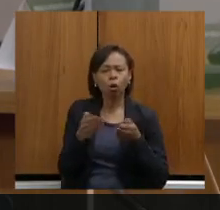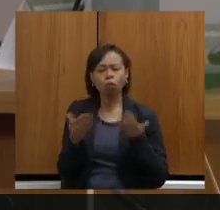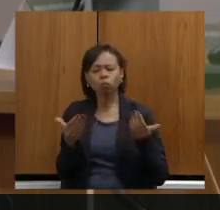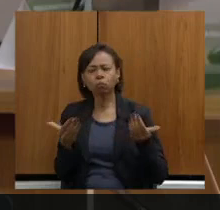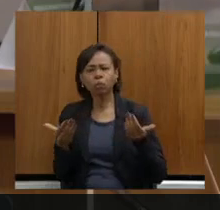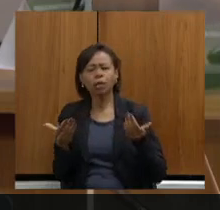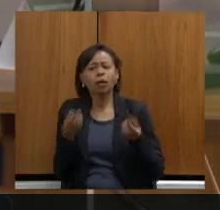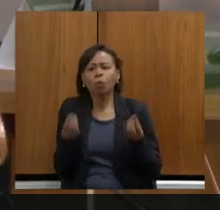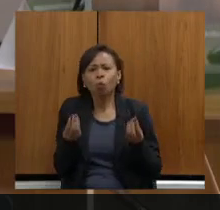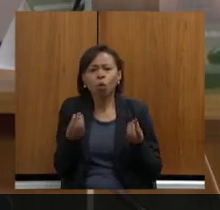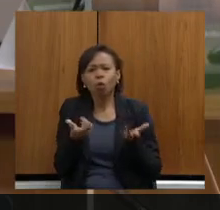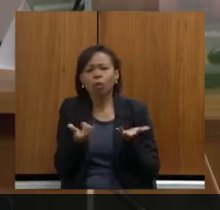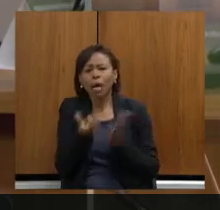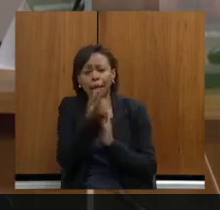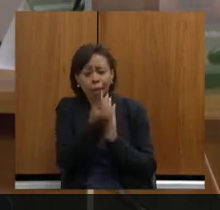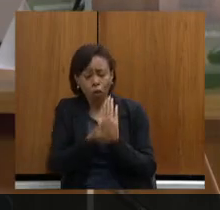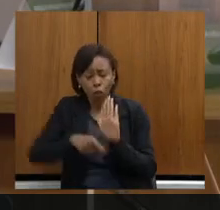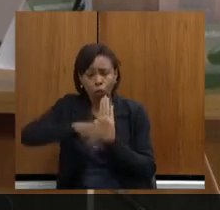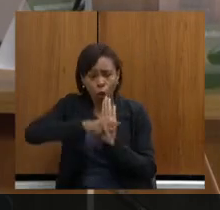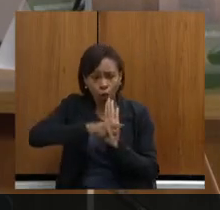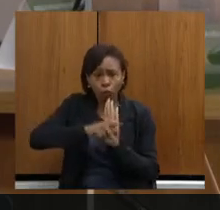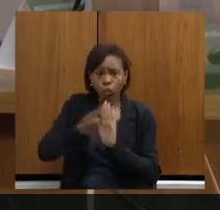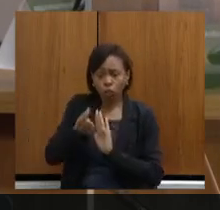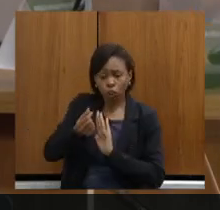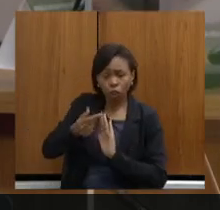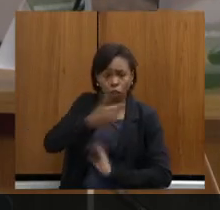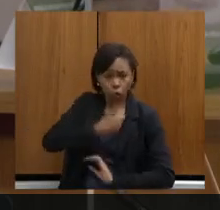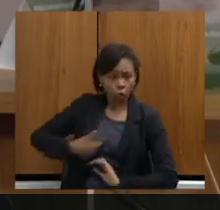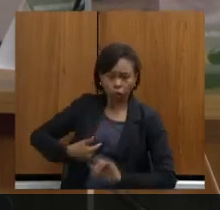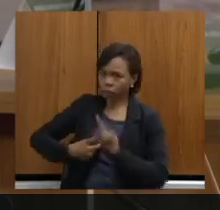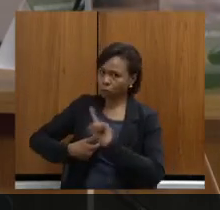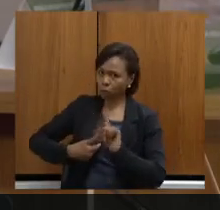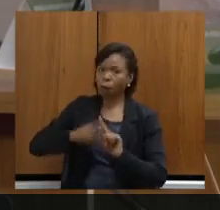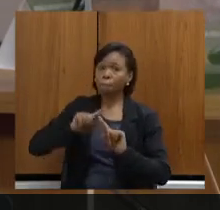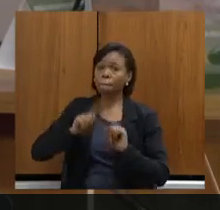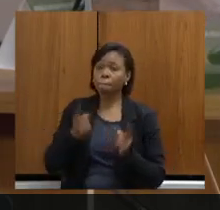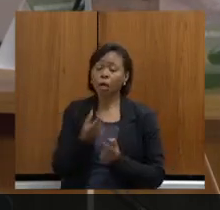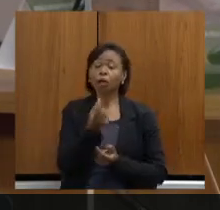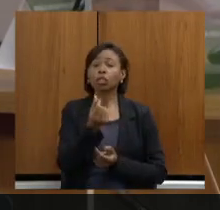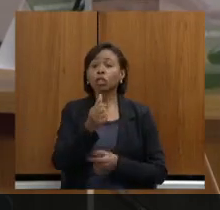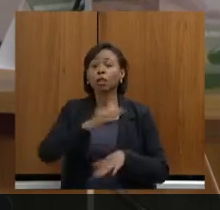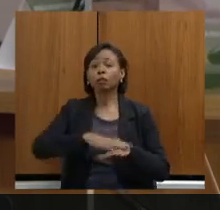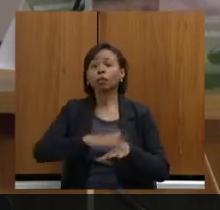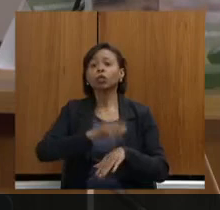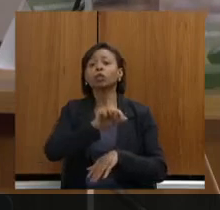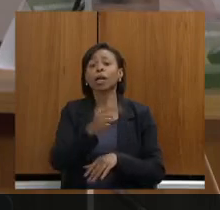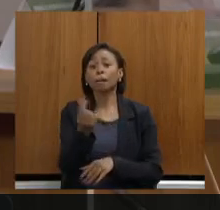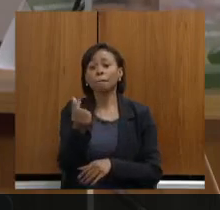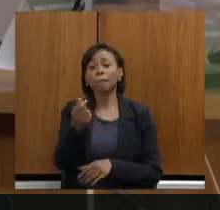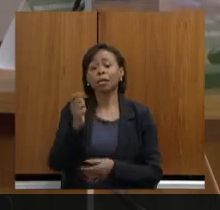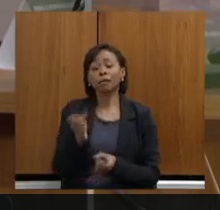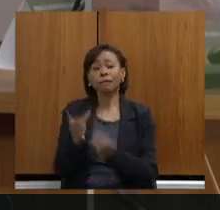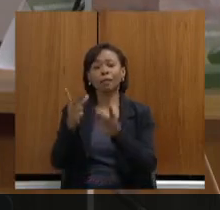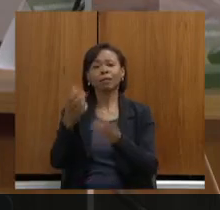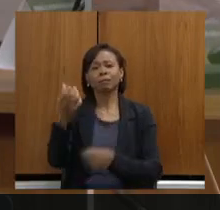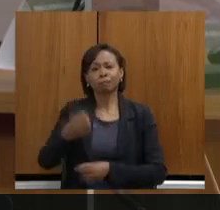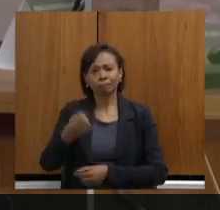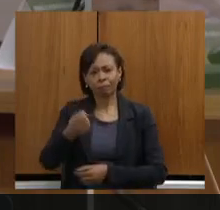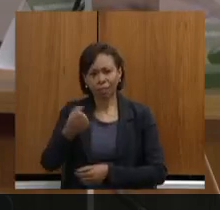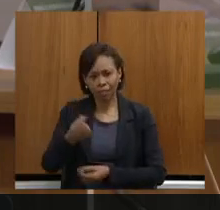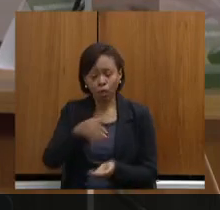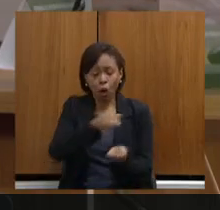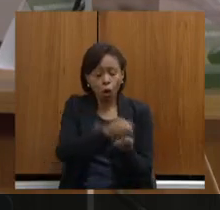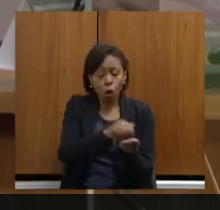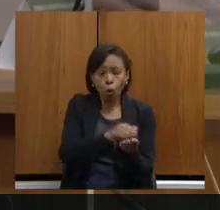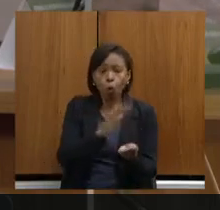não teria recurso público seria um recurso retirado e do preço do leite um fundo para que